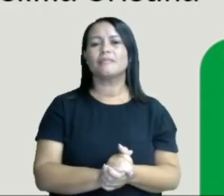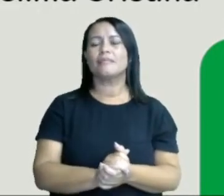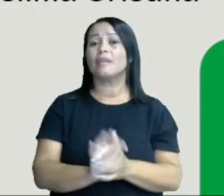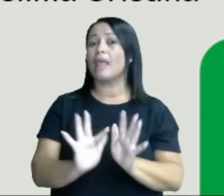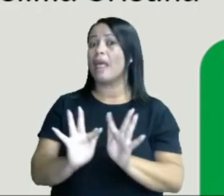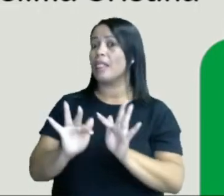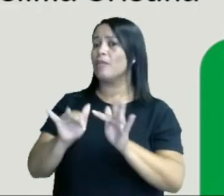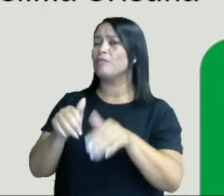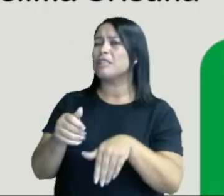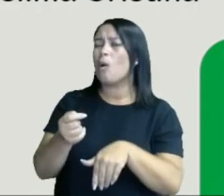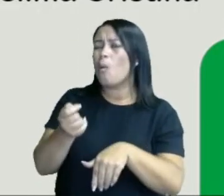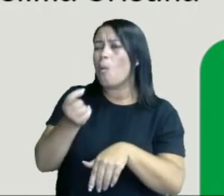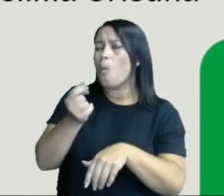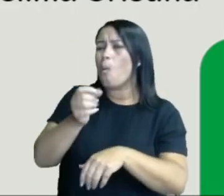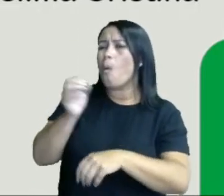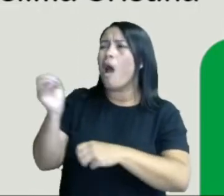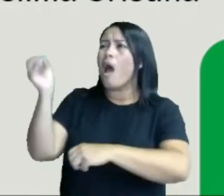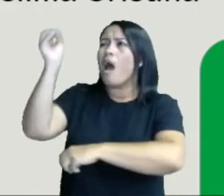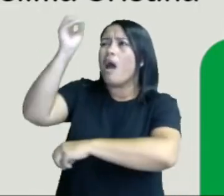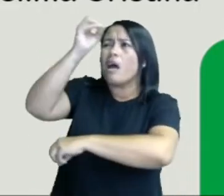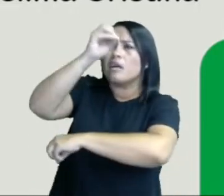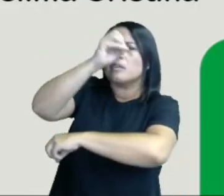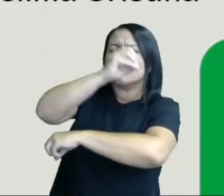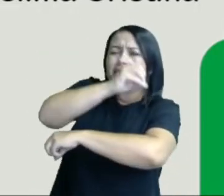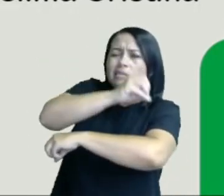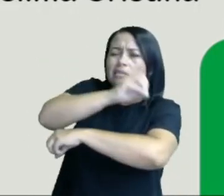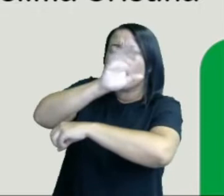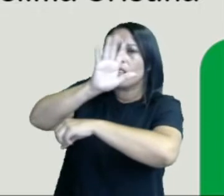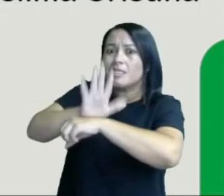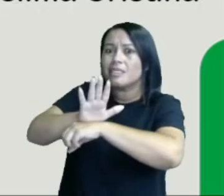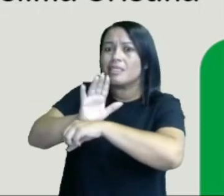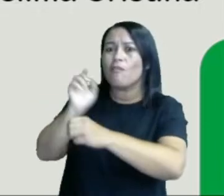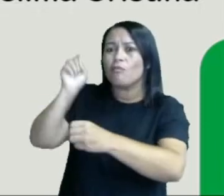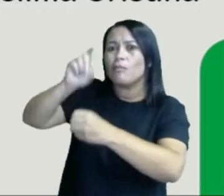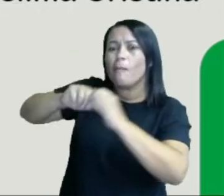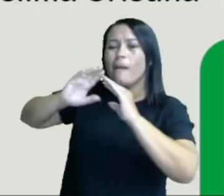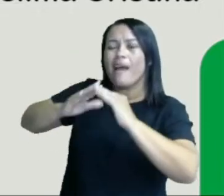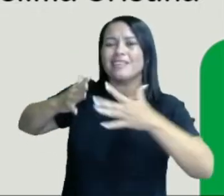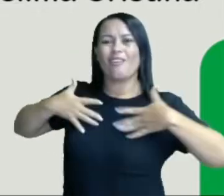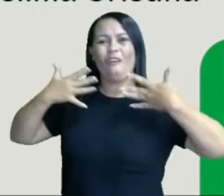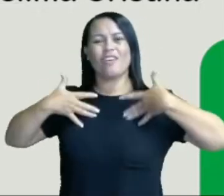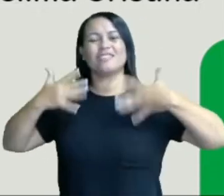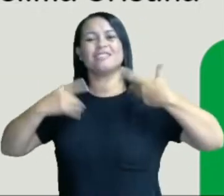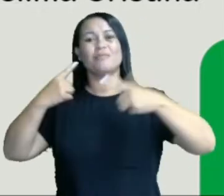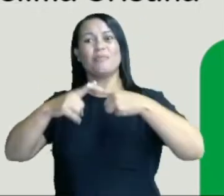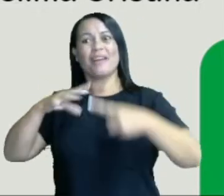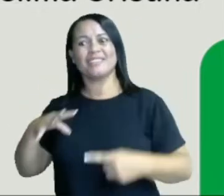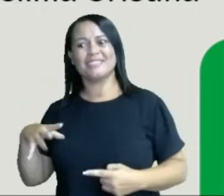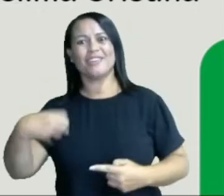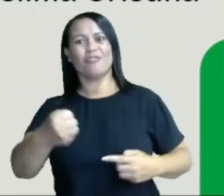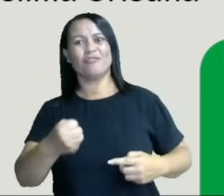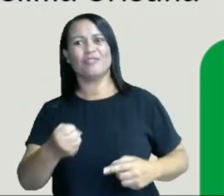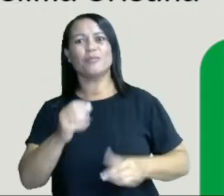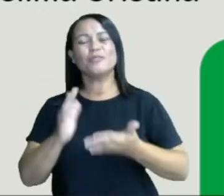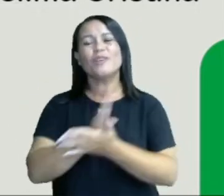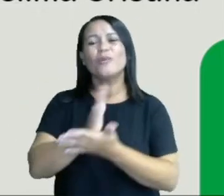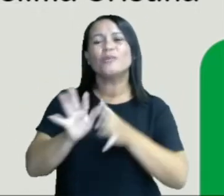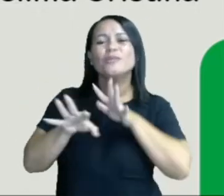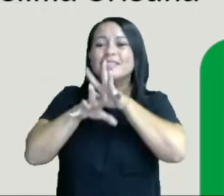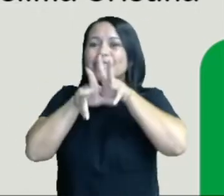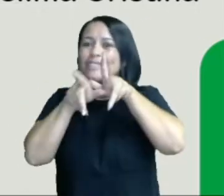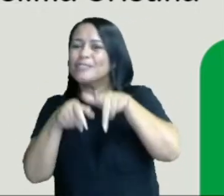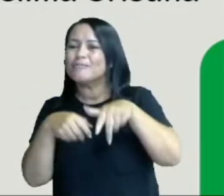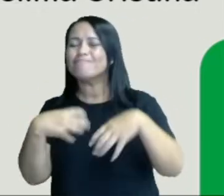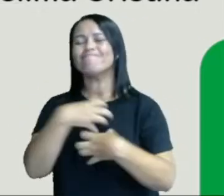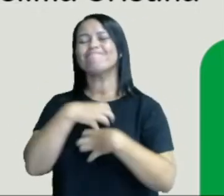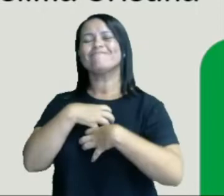Ao final da tarde, voltamos para casa muito contentes, pois salvamos os animais. Zé estava